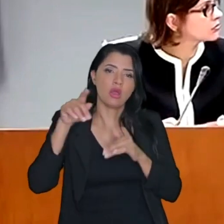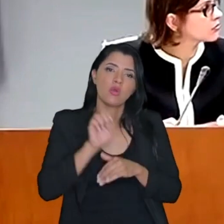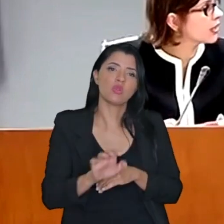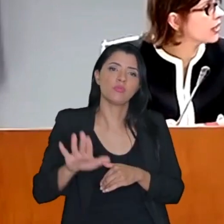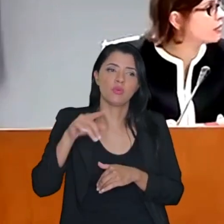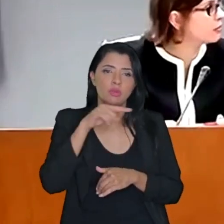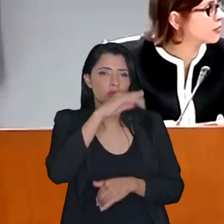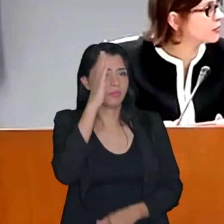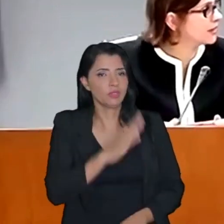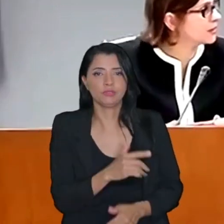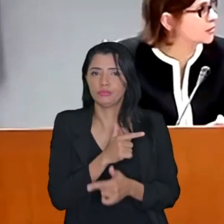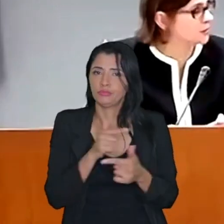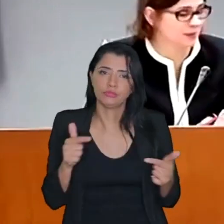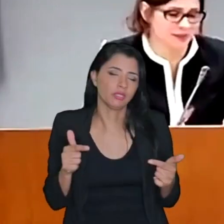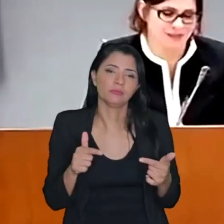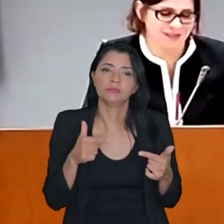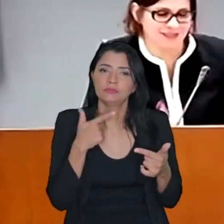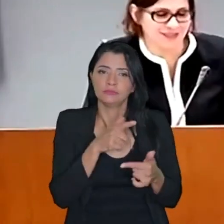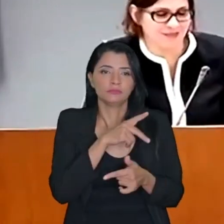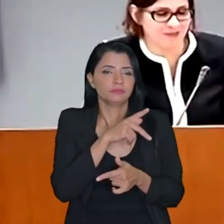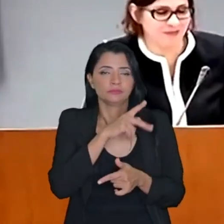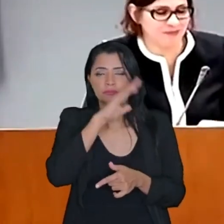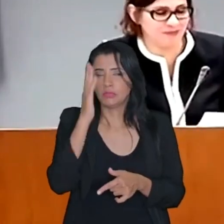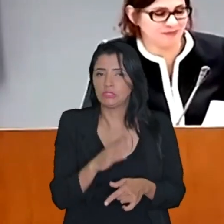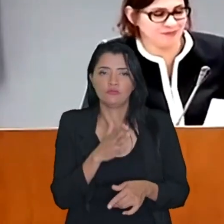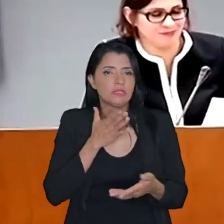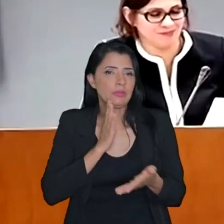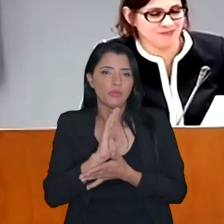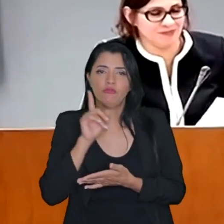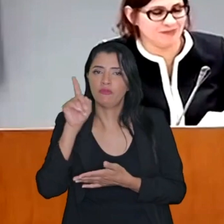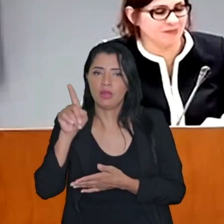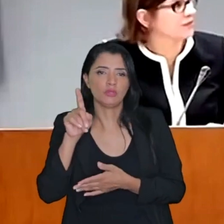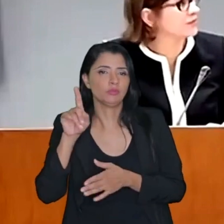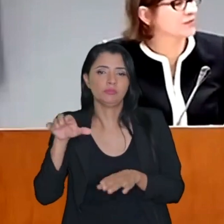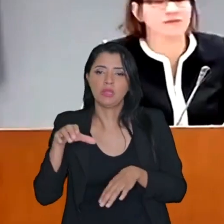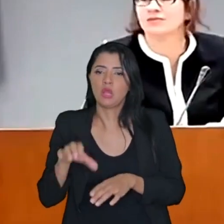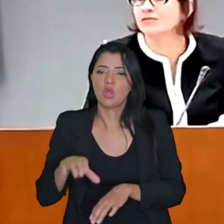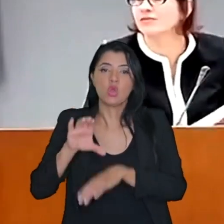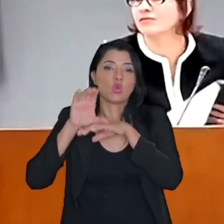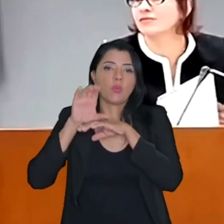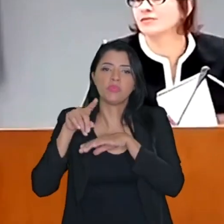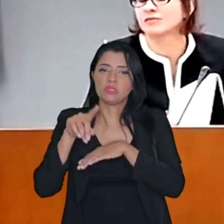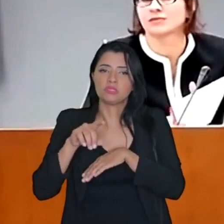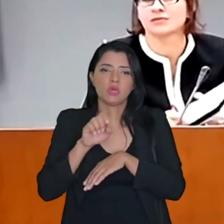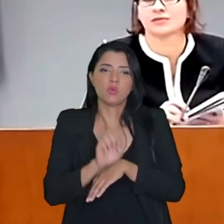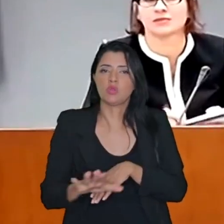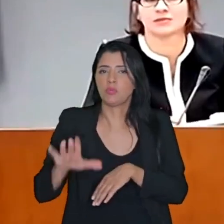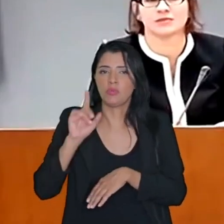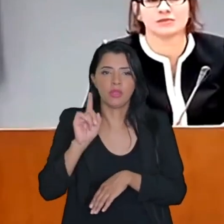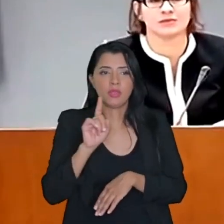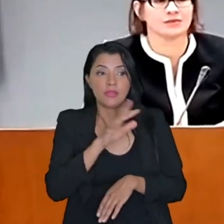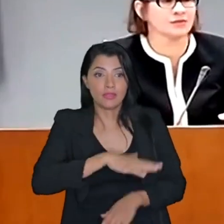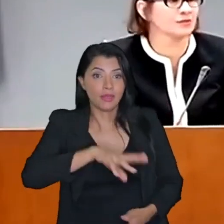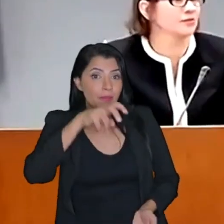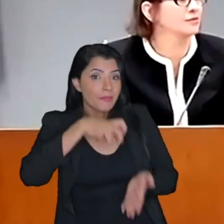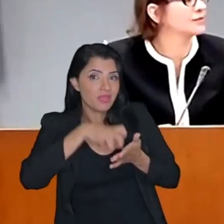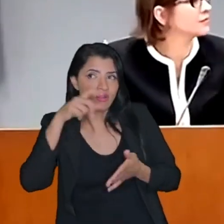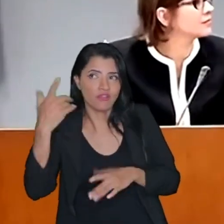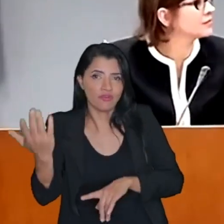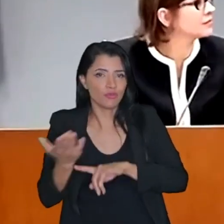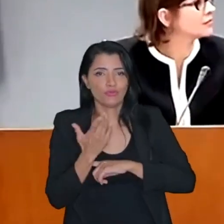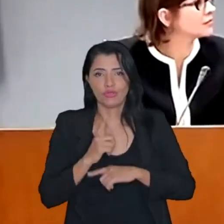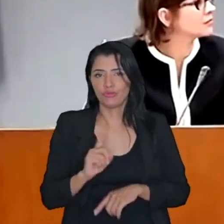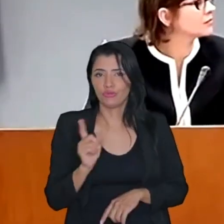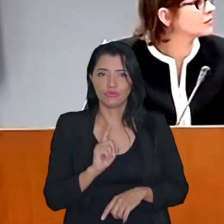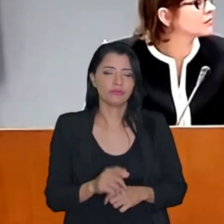não tem. Então, o Brasil não vai ser aprovado pela Comissão Europeia na área penal. Ou seja, eles não vão cooperar com a gente